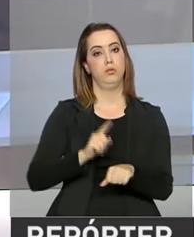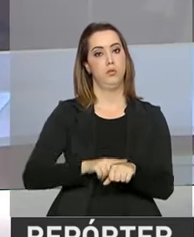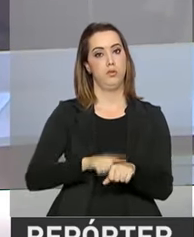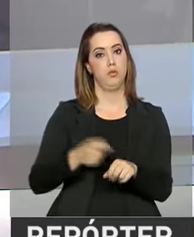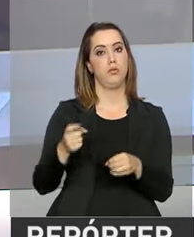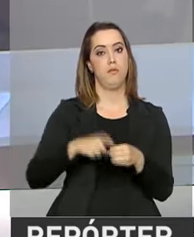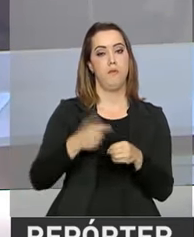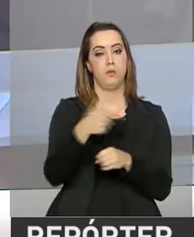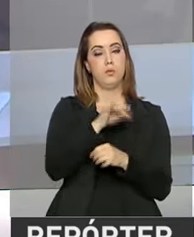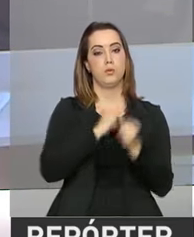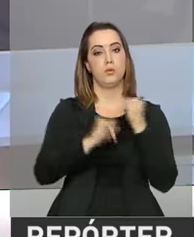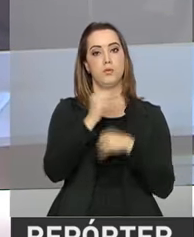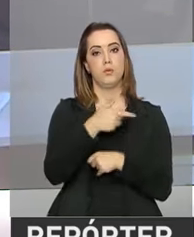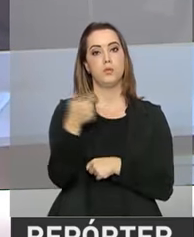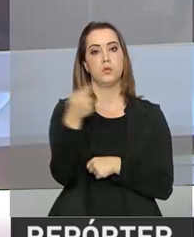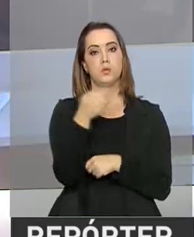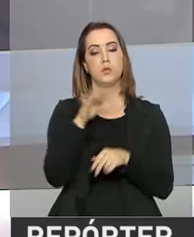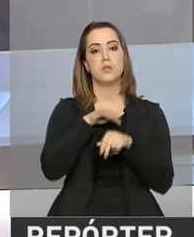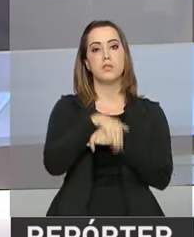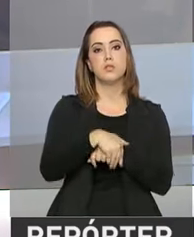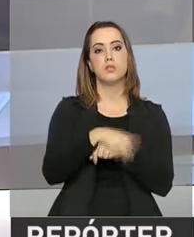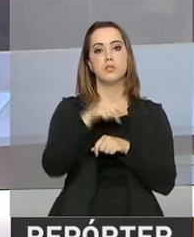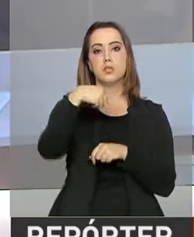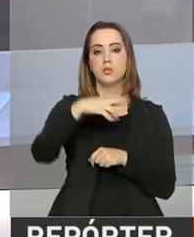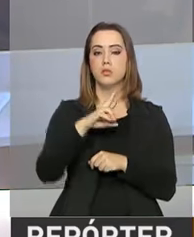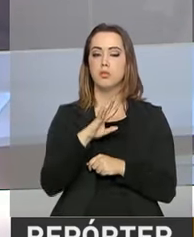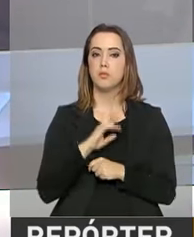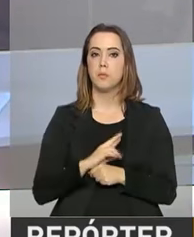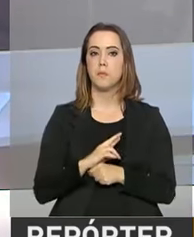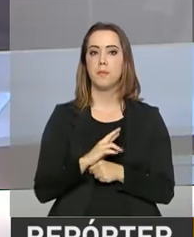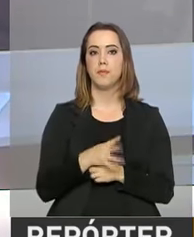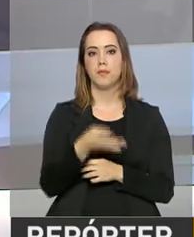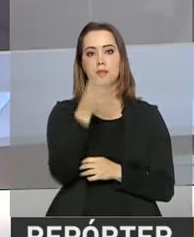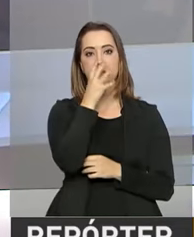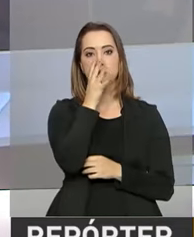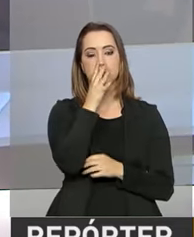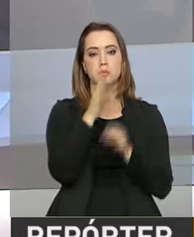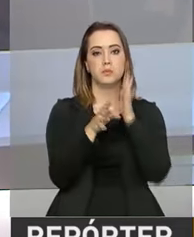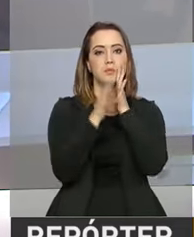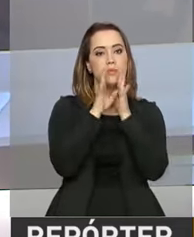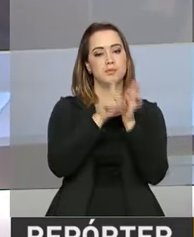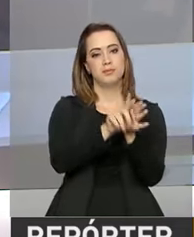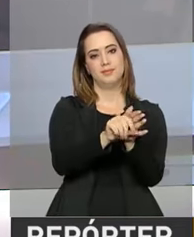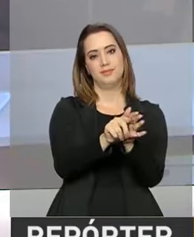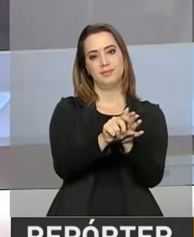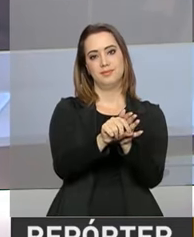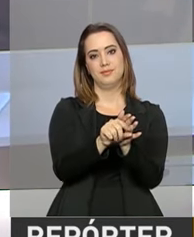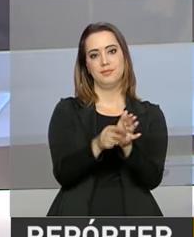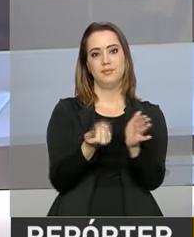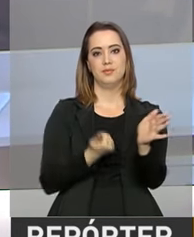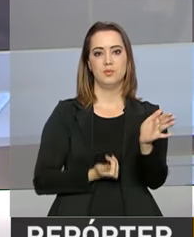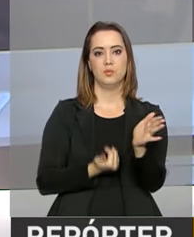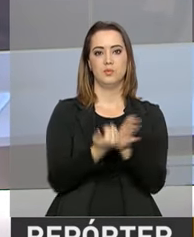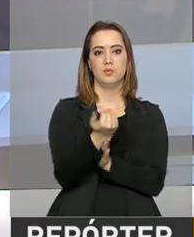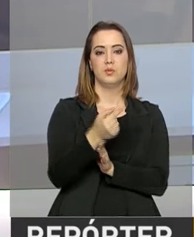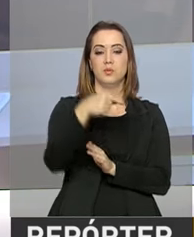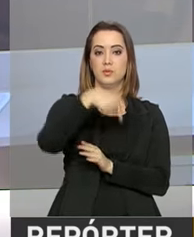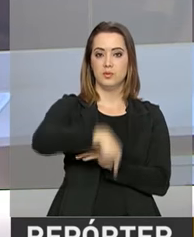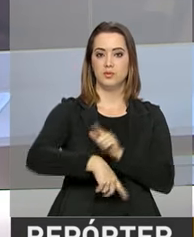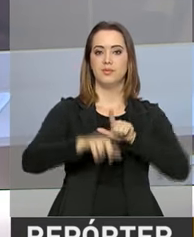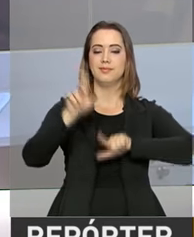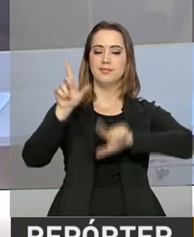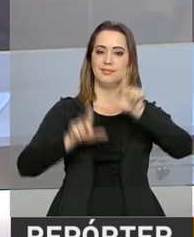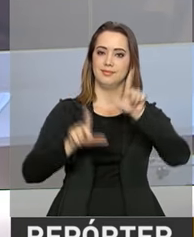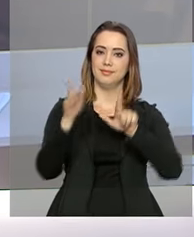informações ou às 7 da noite na próxima edição do Repórter NBR. Acompanhe também as novidades em nossas redes sociais.